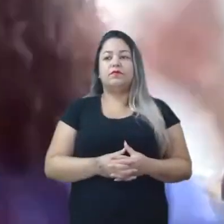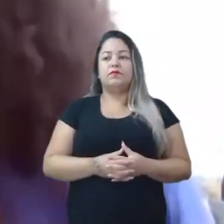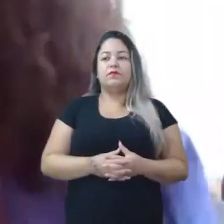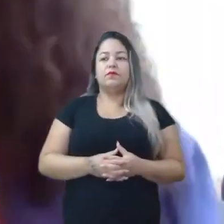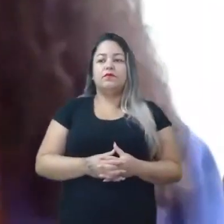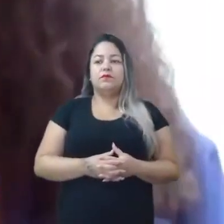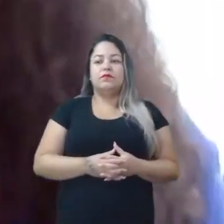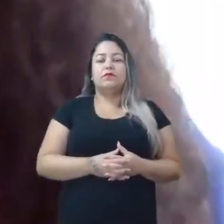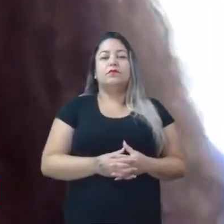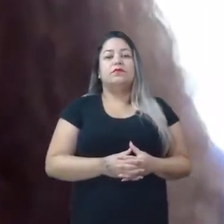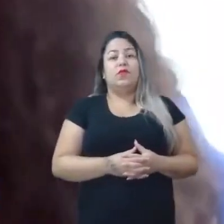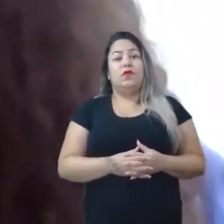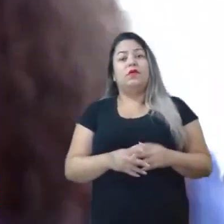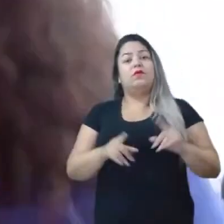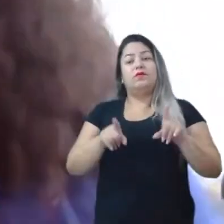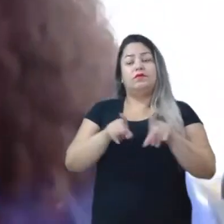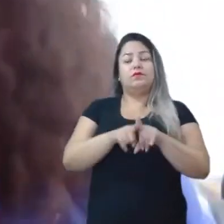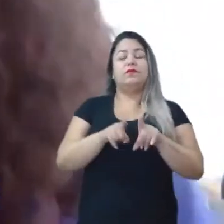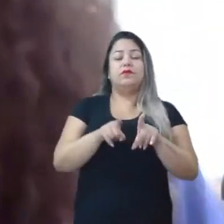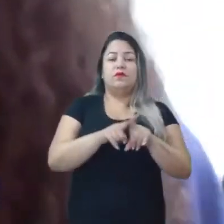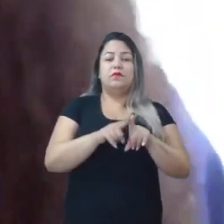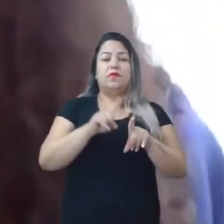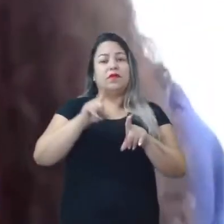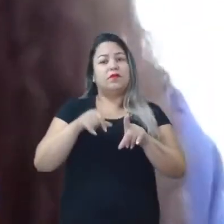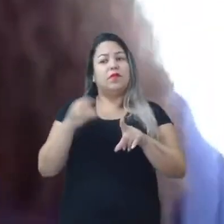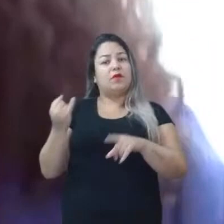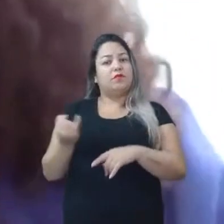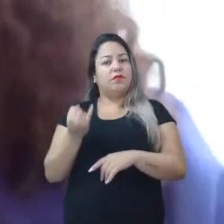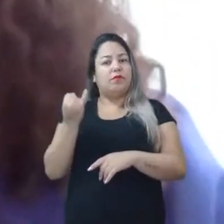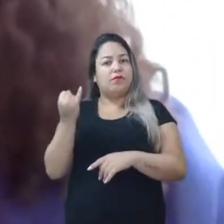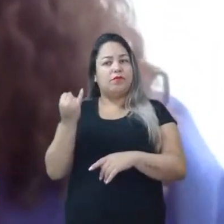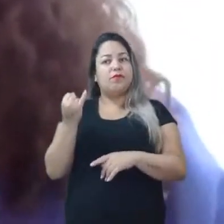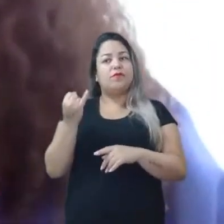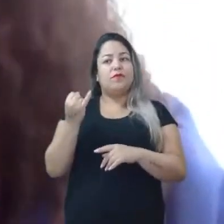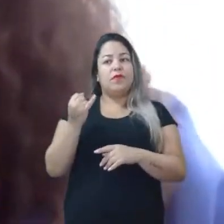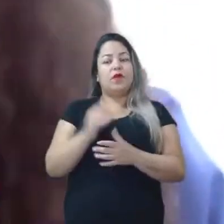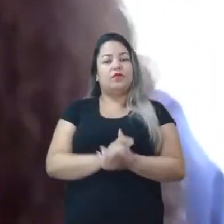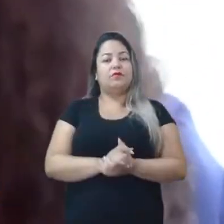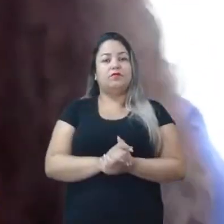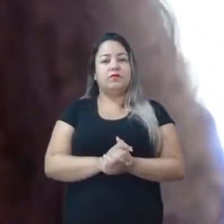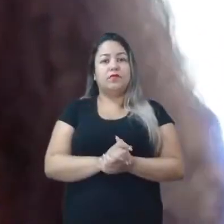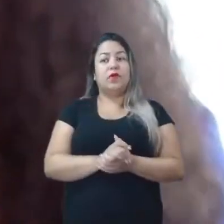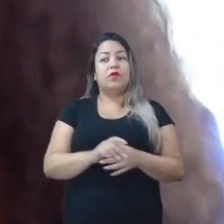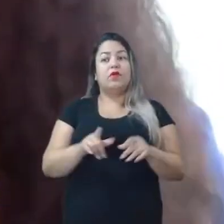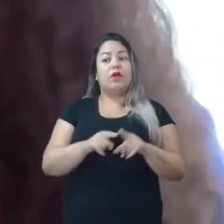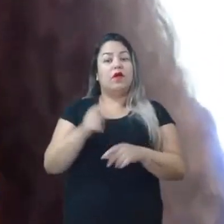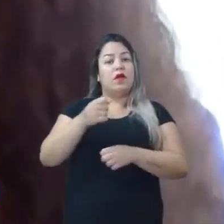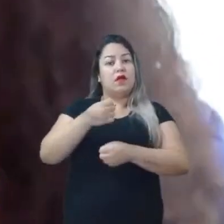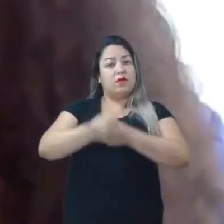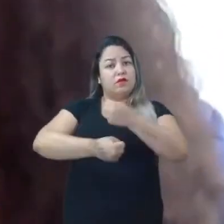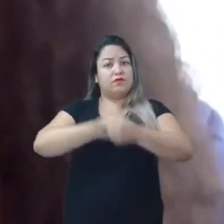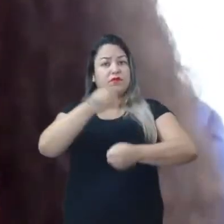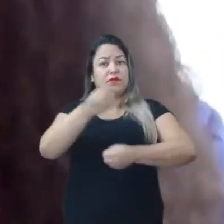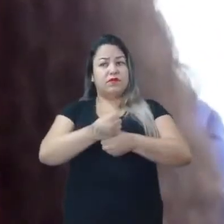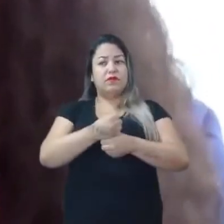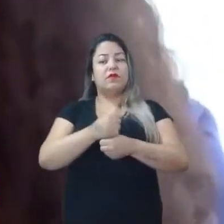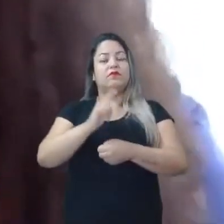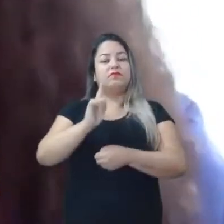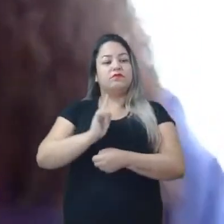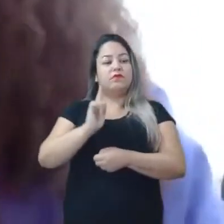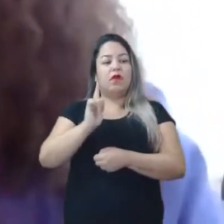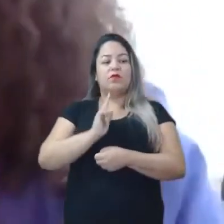uma massificação, né? Vem priorizando mais especificamente. E ano que vem a gente tem entregas